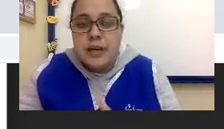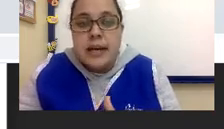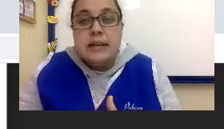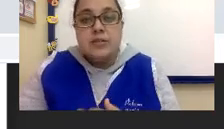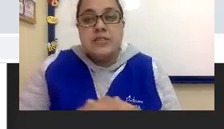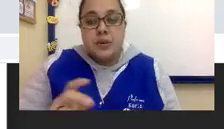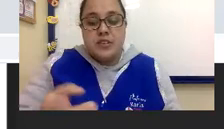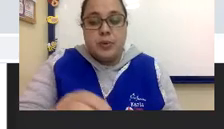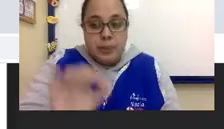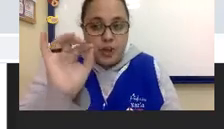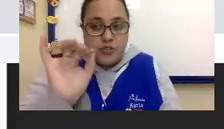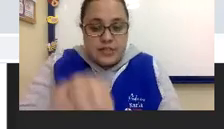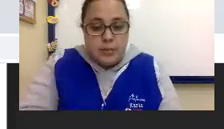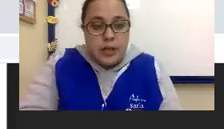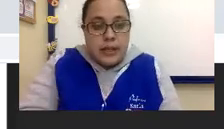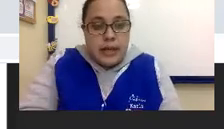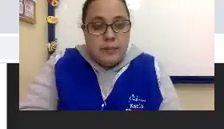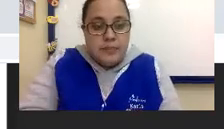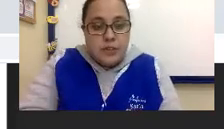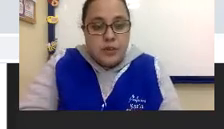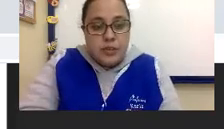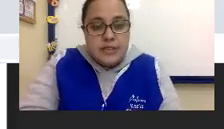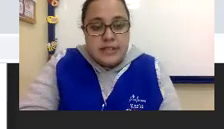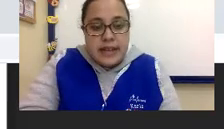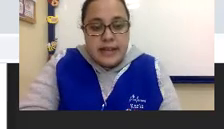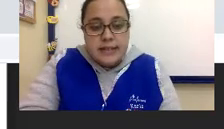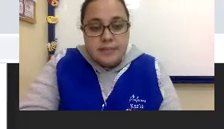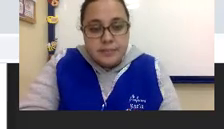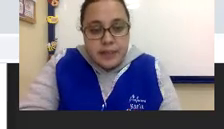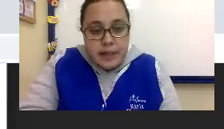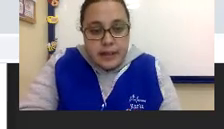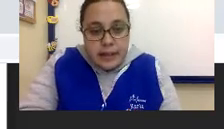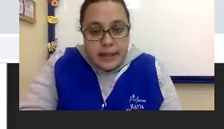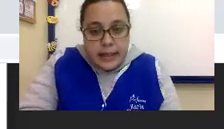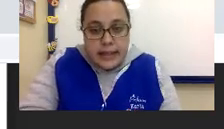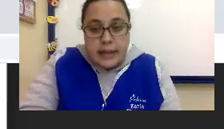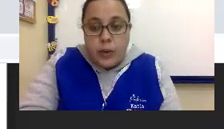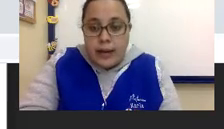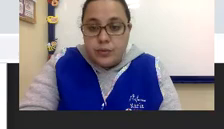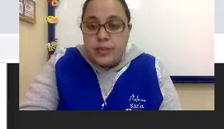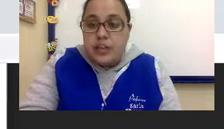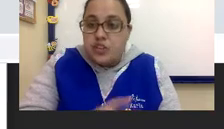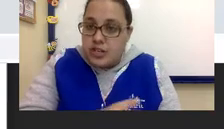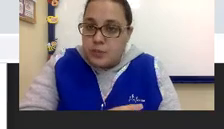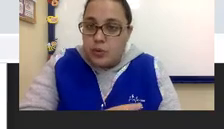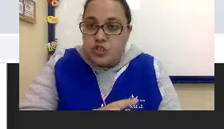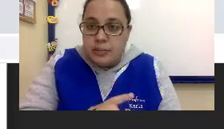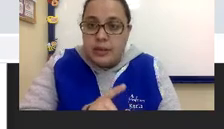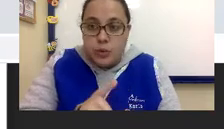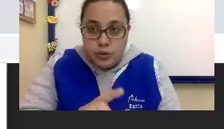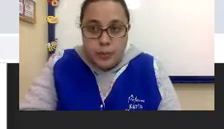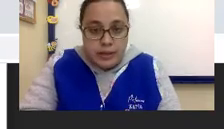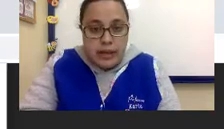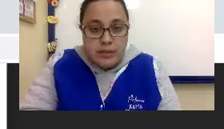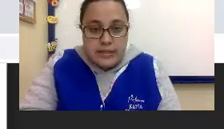acham? Então, vocês vão responder, pode fazer a bolinha lá, 2, 3, e aí na 4, que a gente responde também